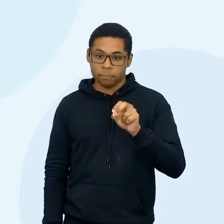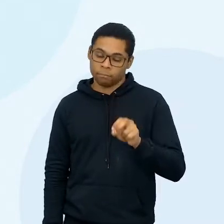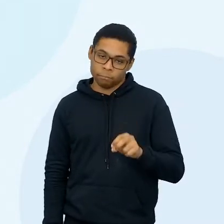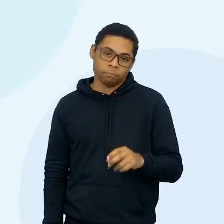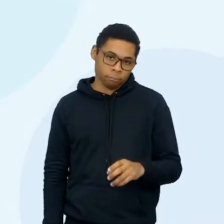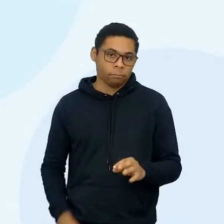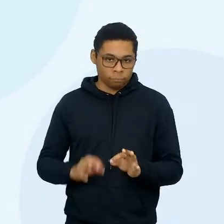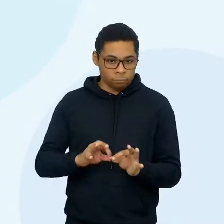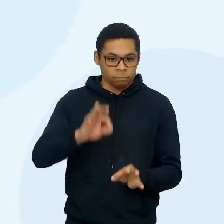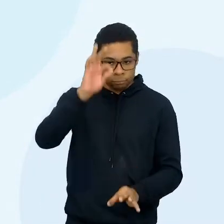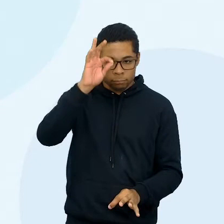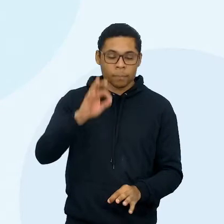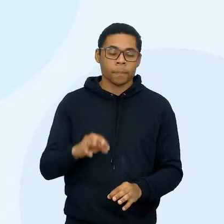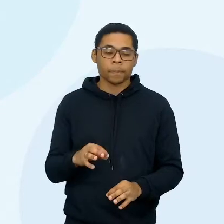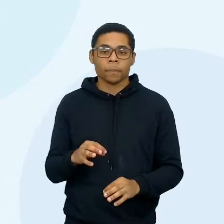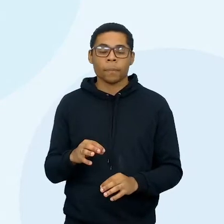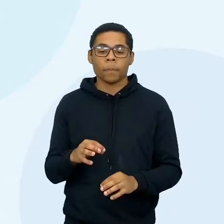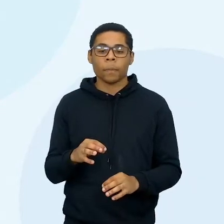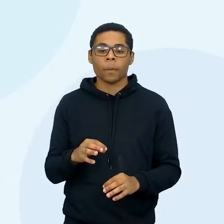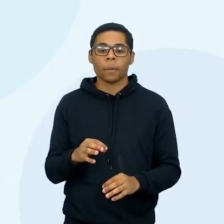que é uma medida por